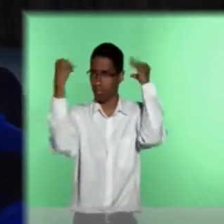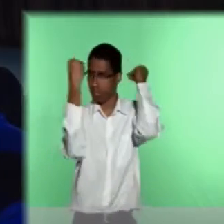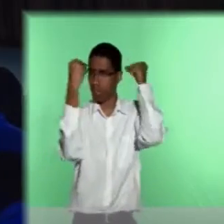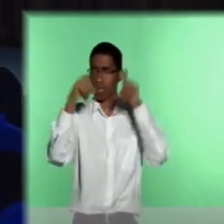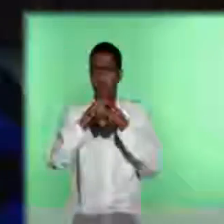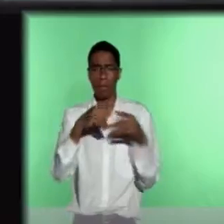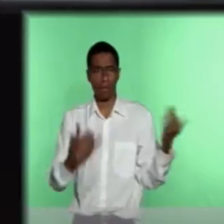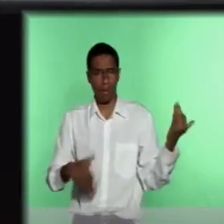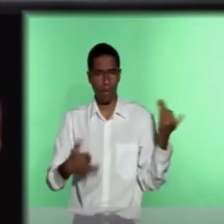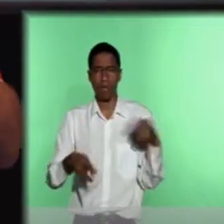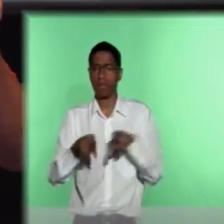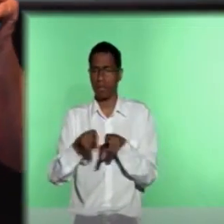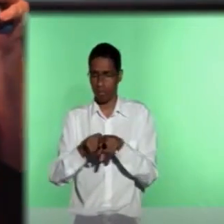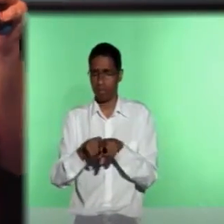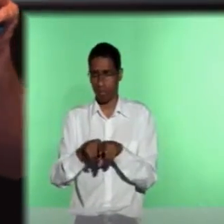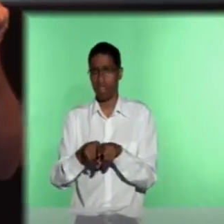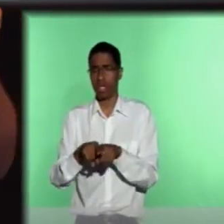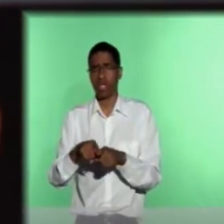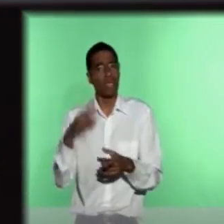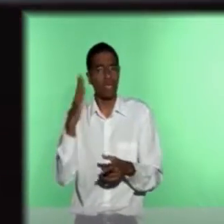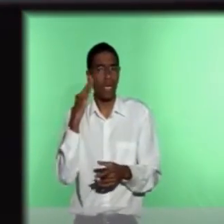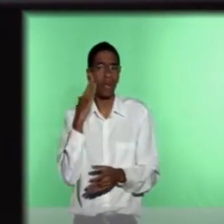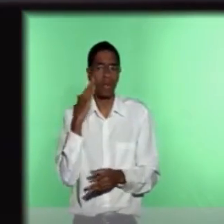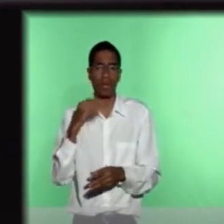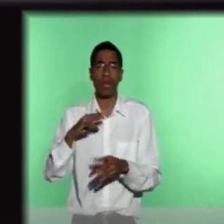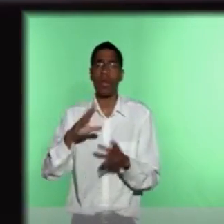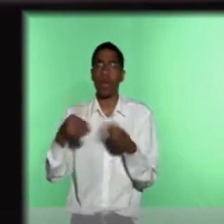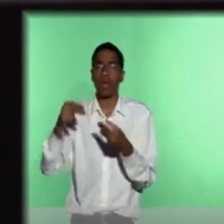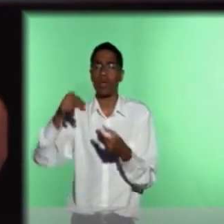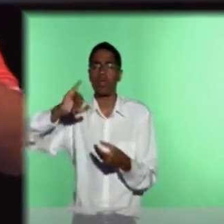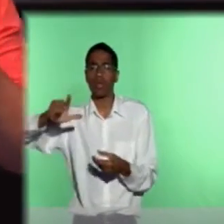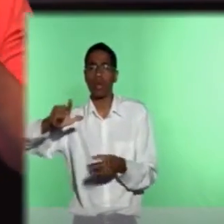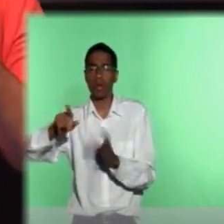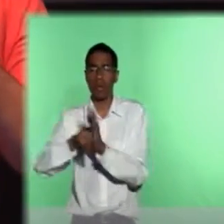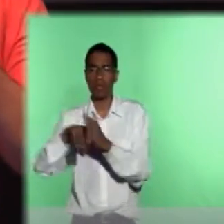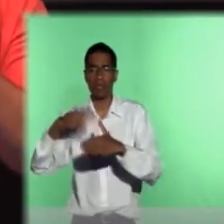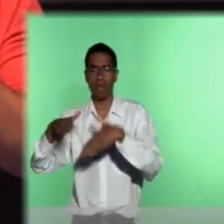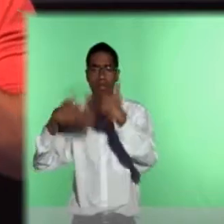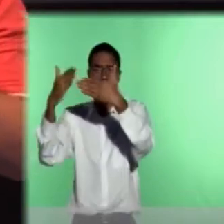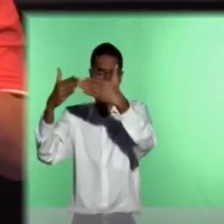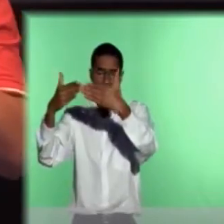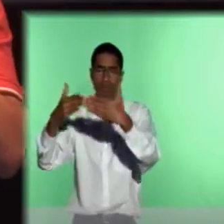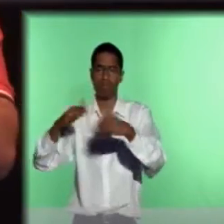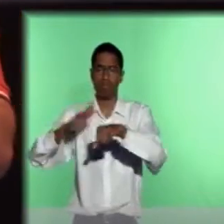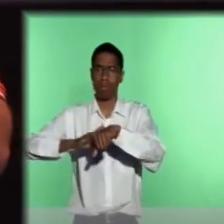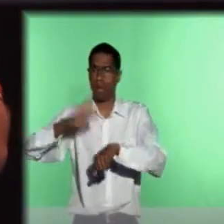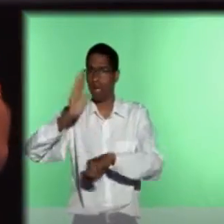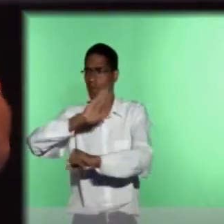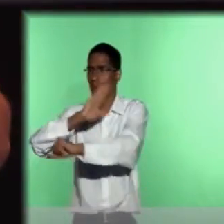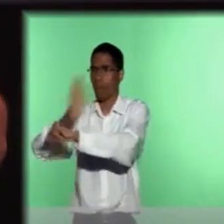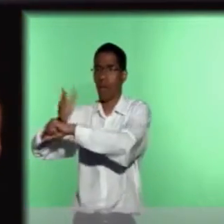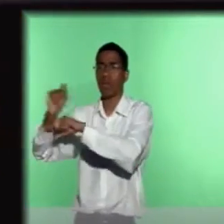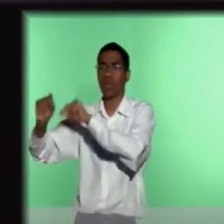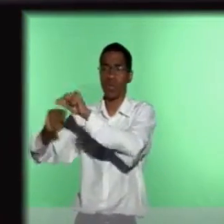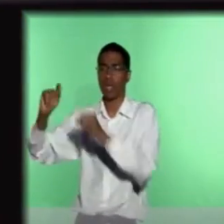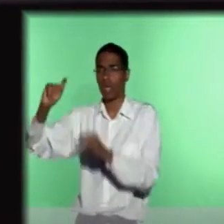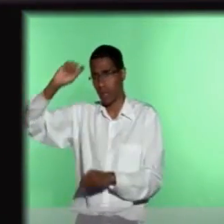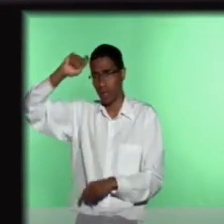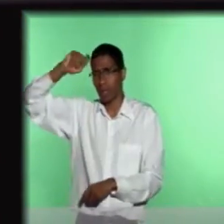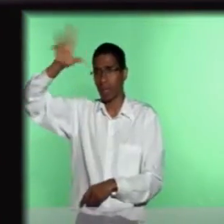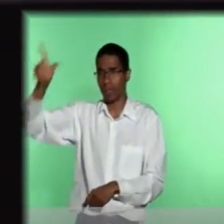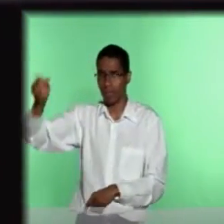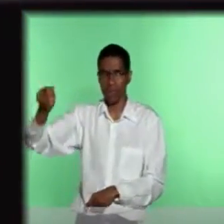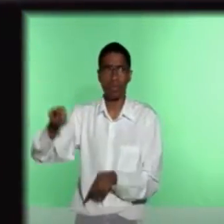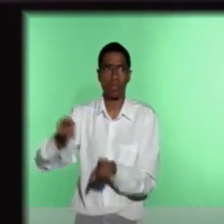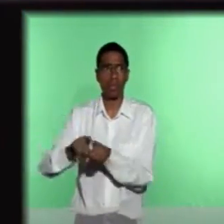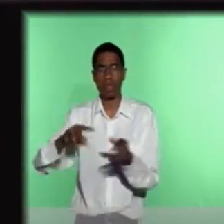o Brasil, porque tem um nível de desenvolvimento mais avançado do que os países africanos, em termos econômicos, é suficiente para que a